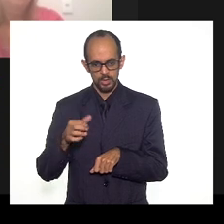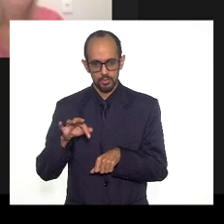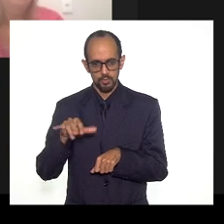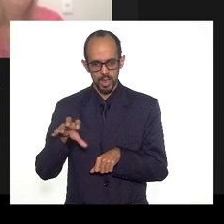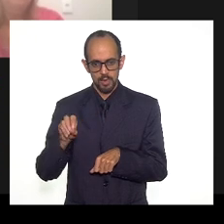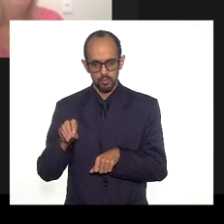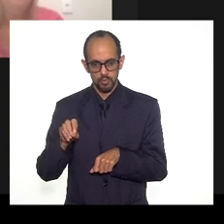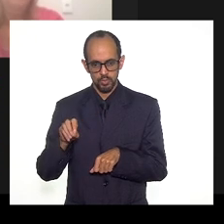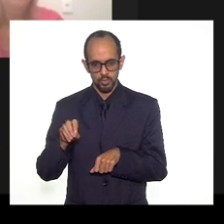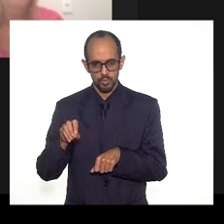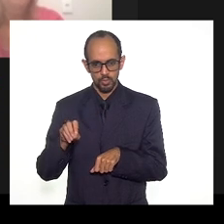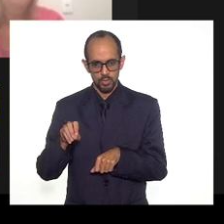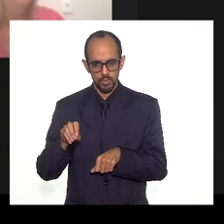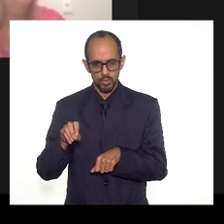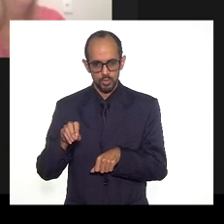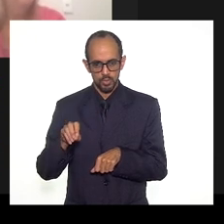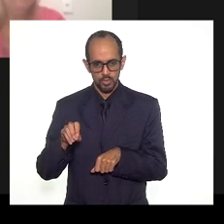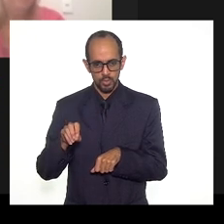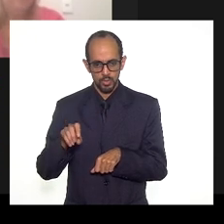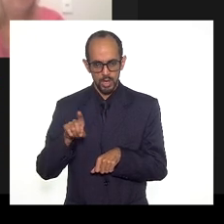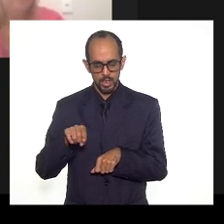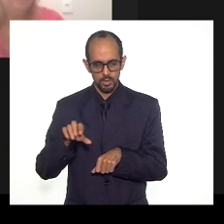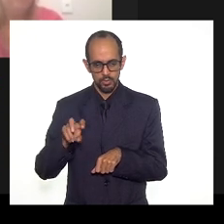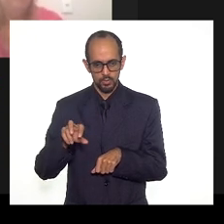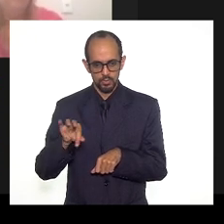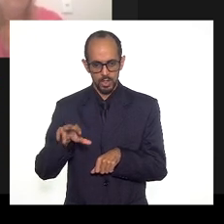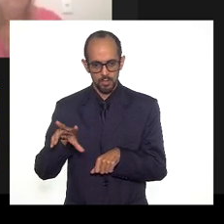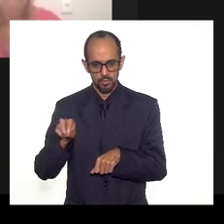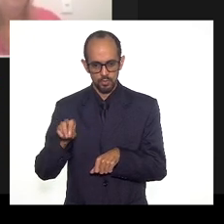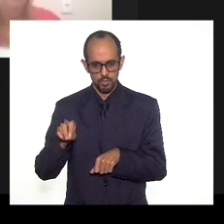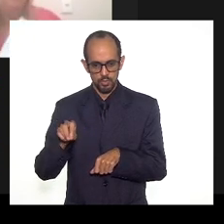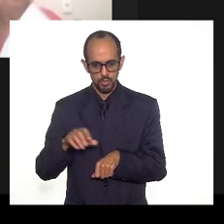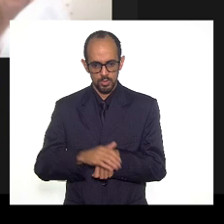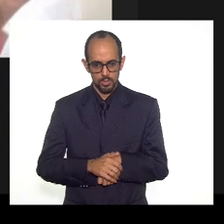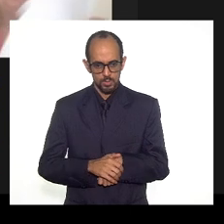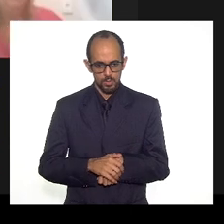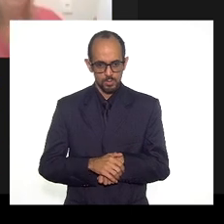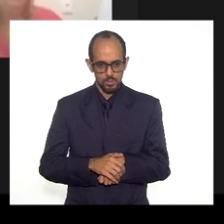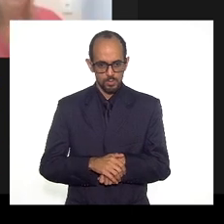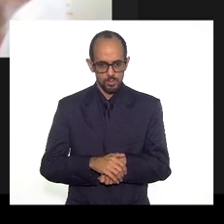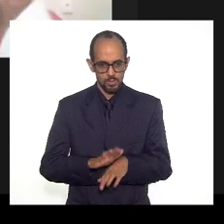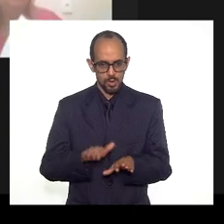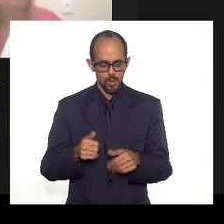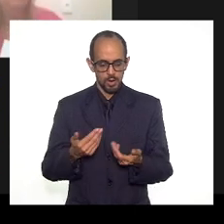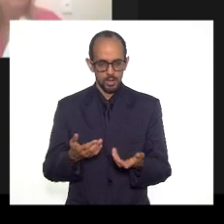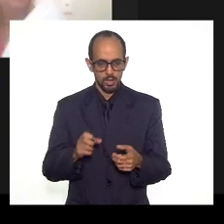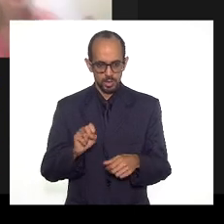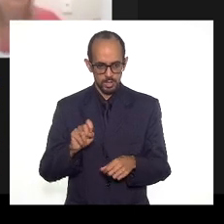perdão, ok. Então, ok. Pela Comissão de Defesa do Meio Ambiente,